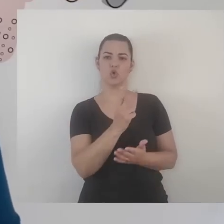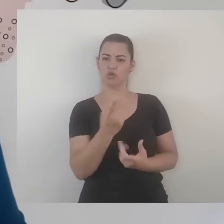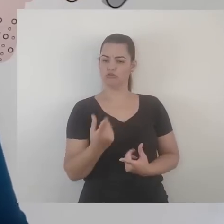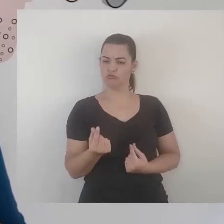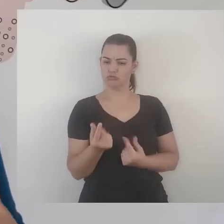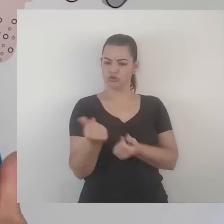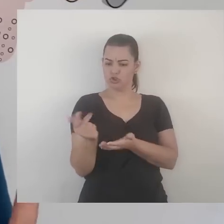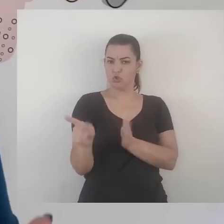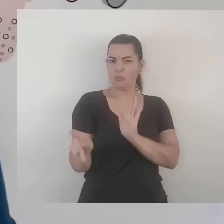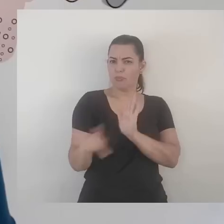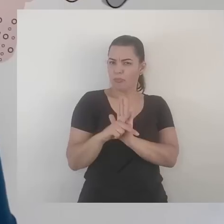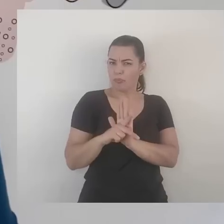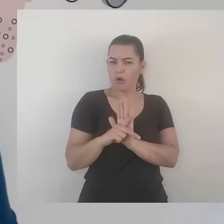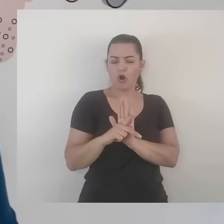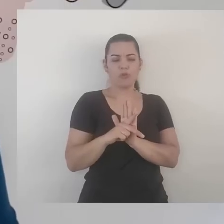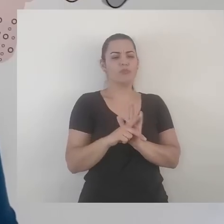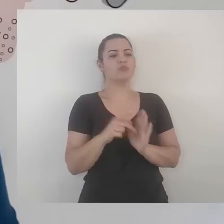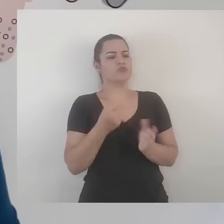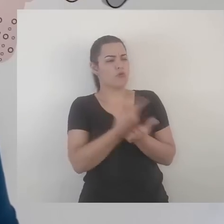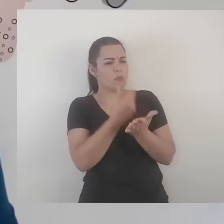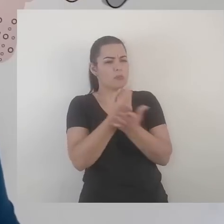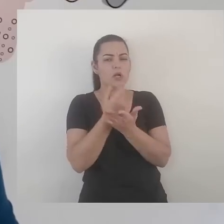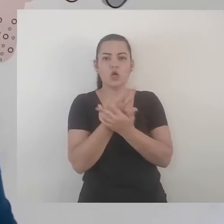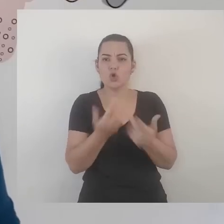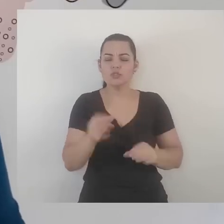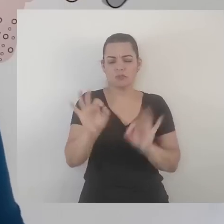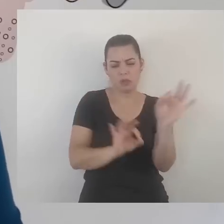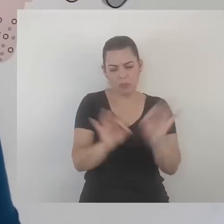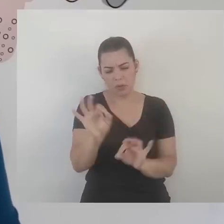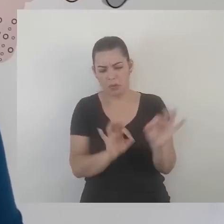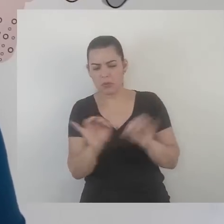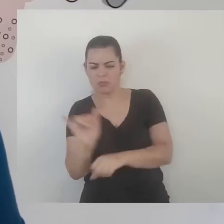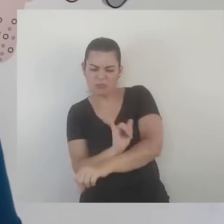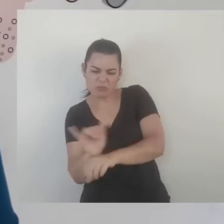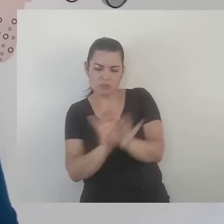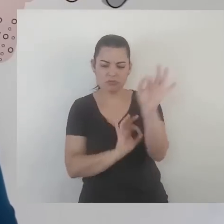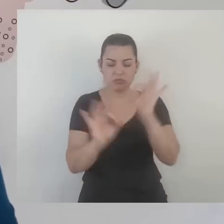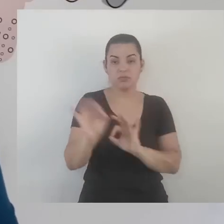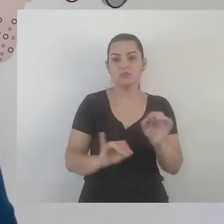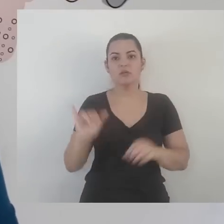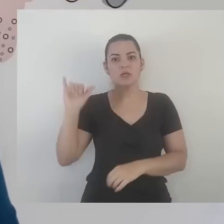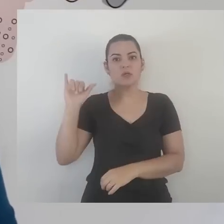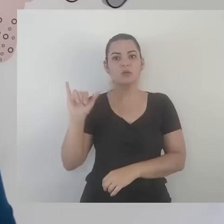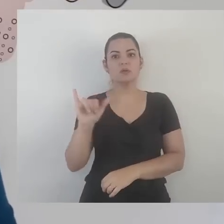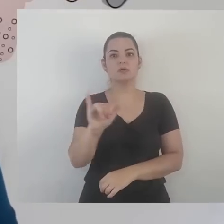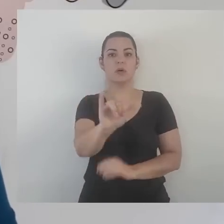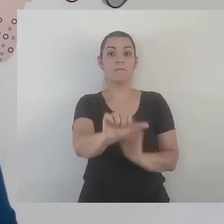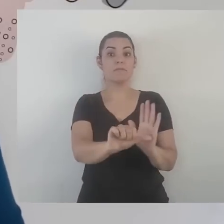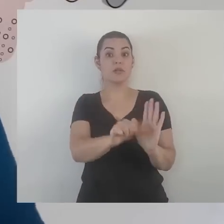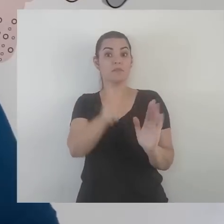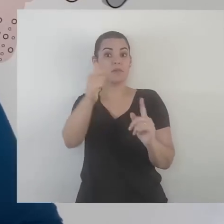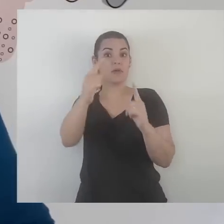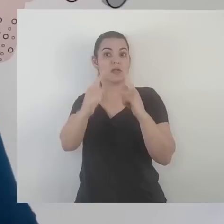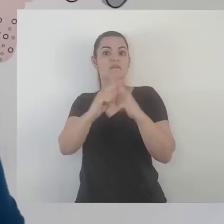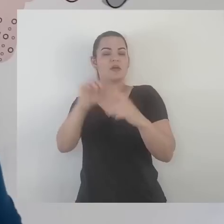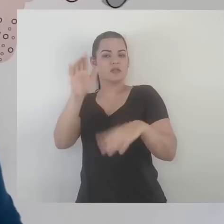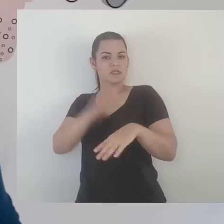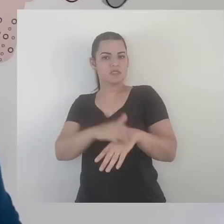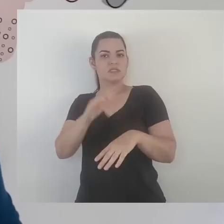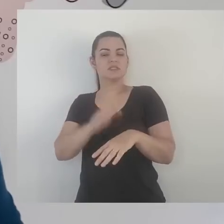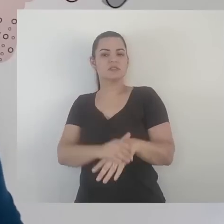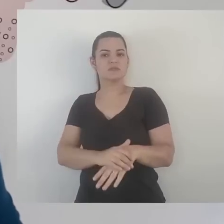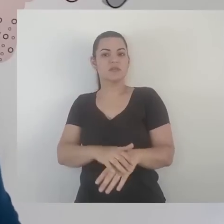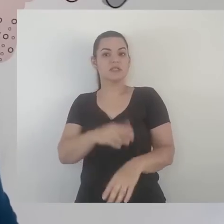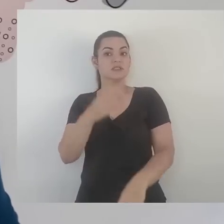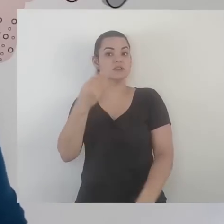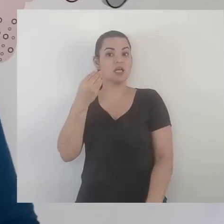avião. Investigativo, curioso, ele mesmo fez o primeiro teste e toda a